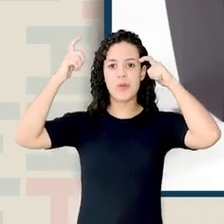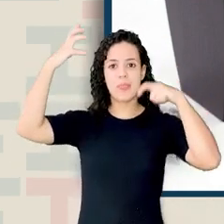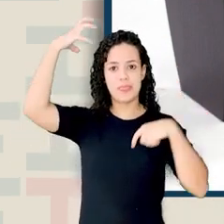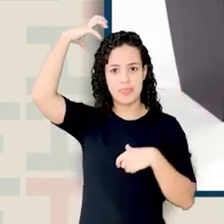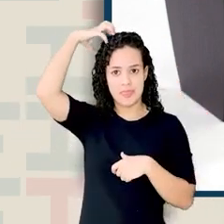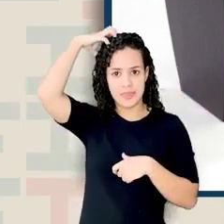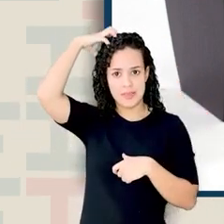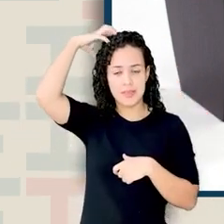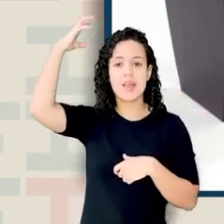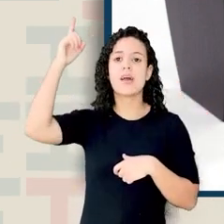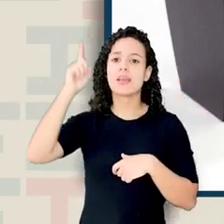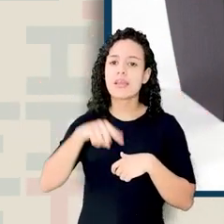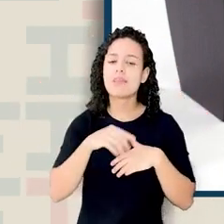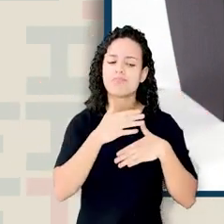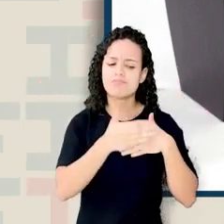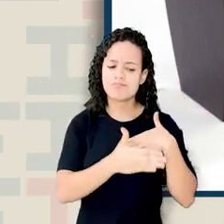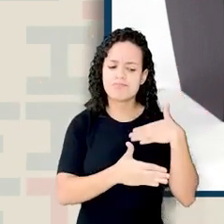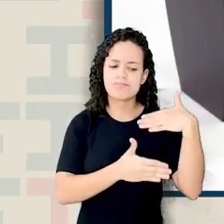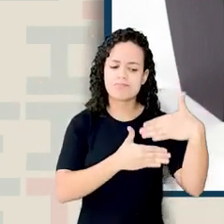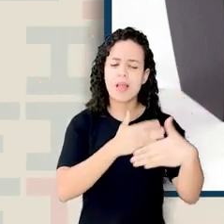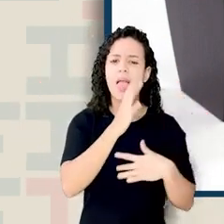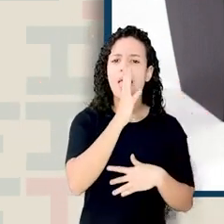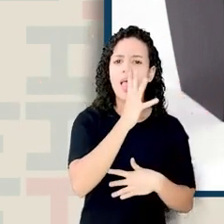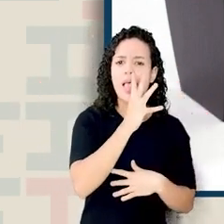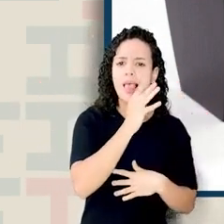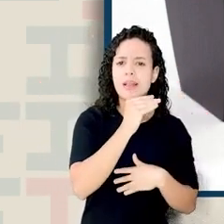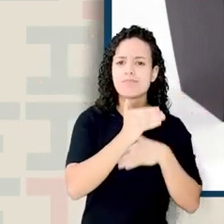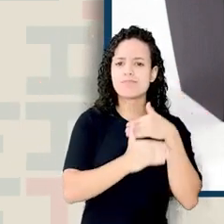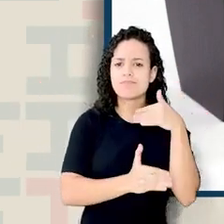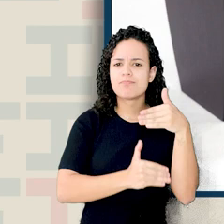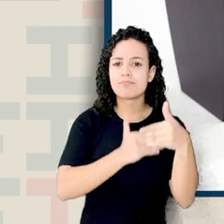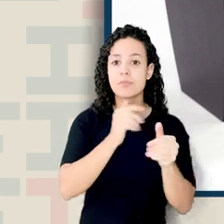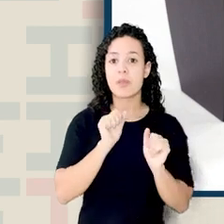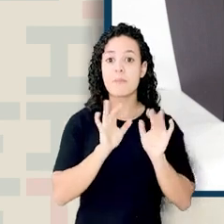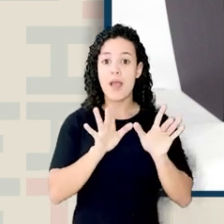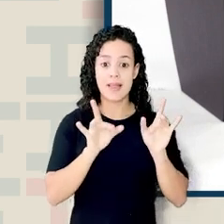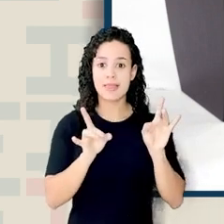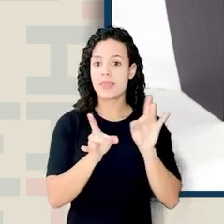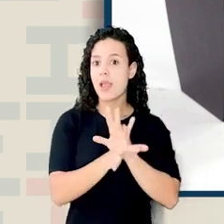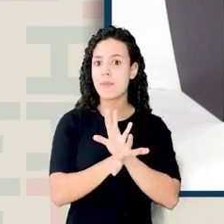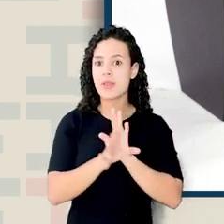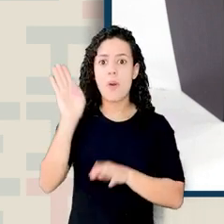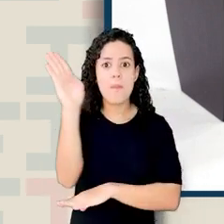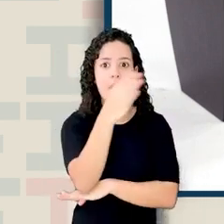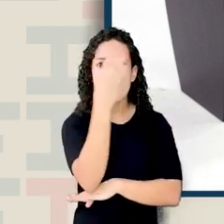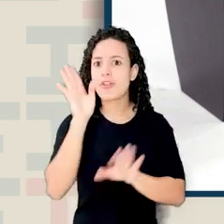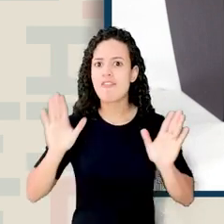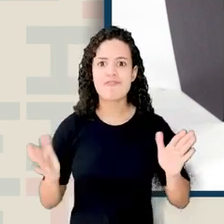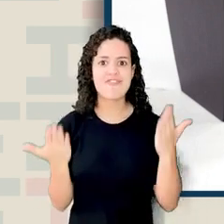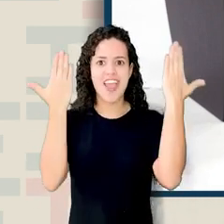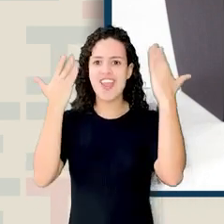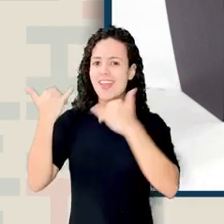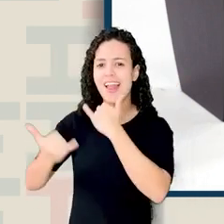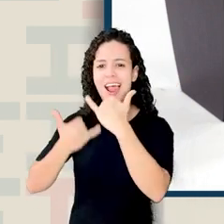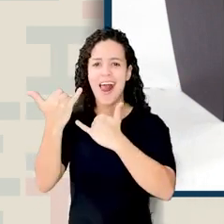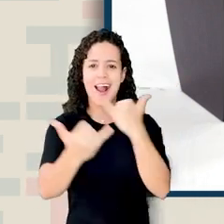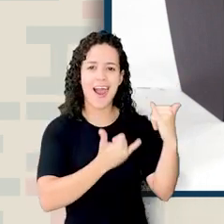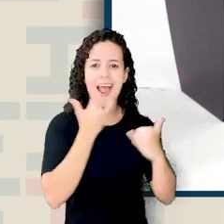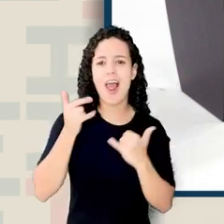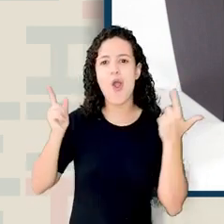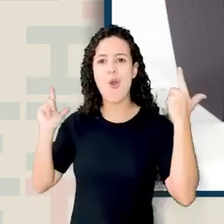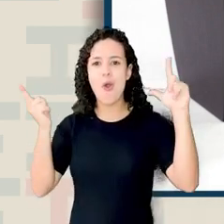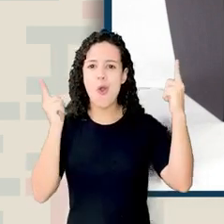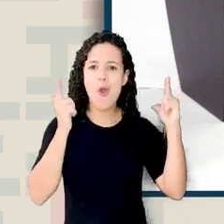tem essa proposta de um andamento mais lento. Mas depois dessa coroação, maracatu é festa, maracatu é brincadeira, maracatu